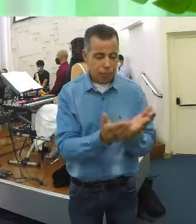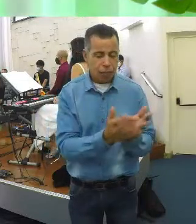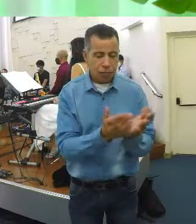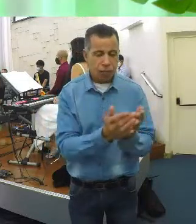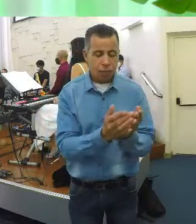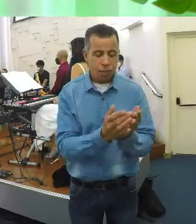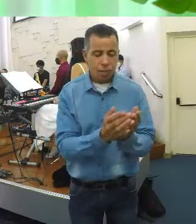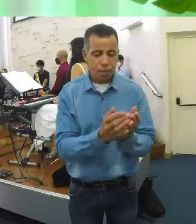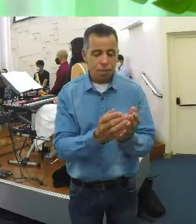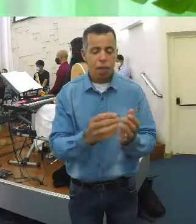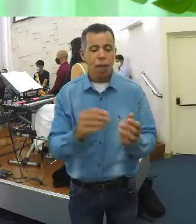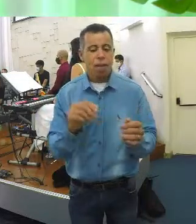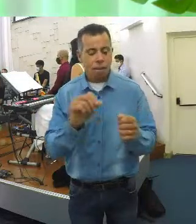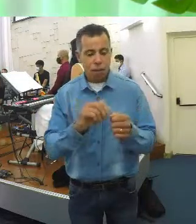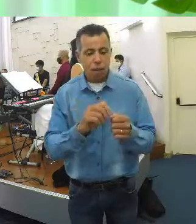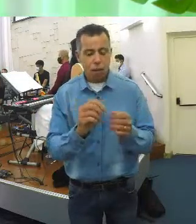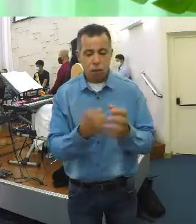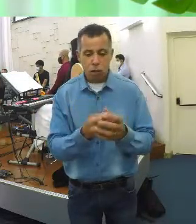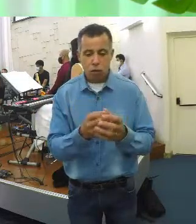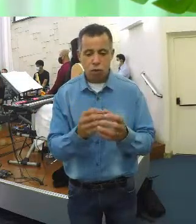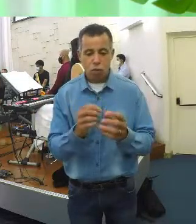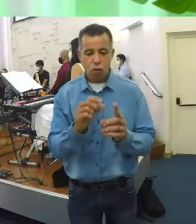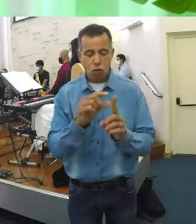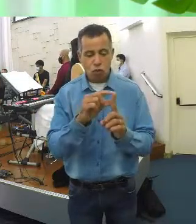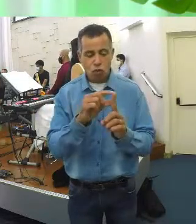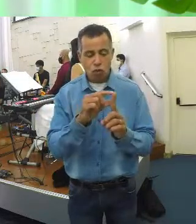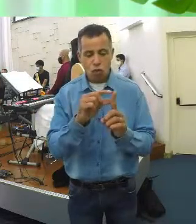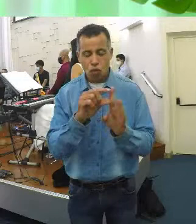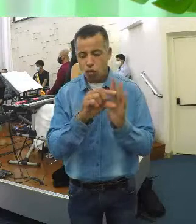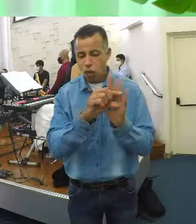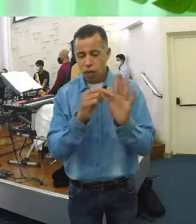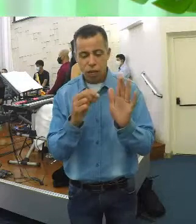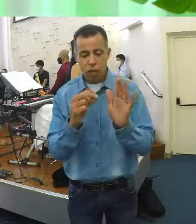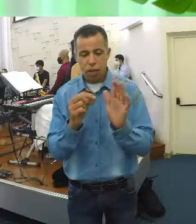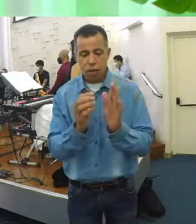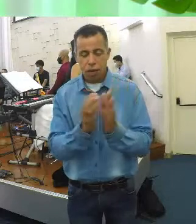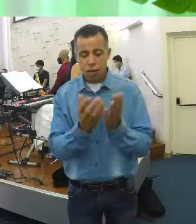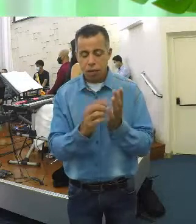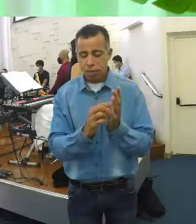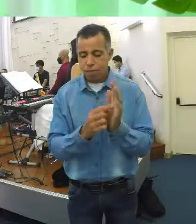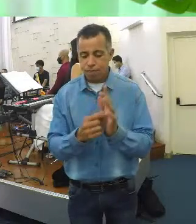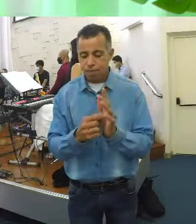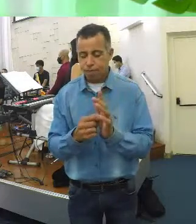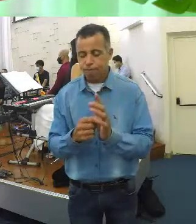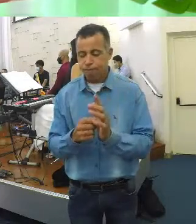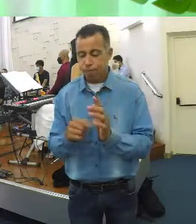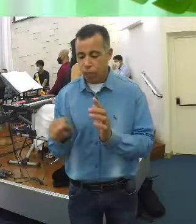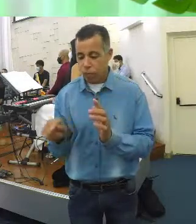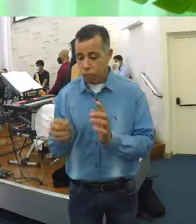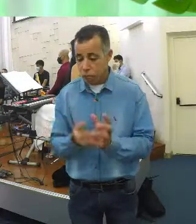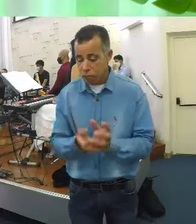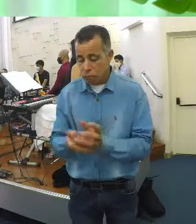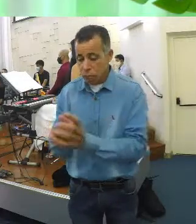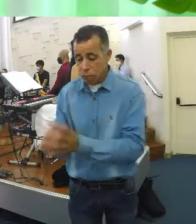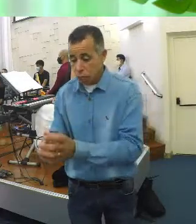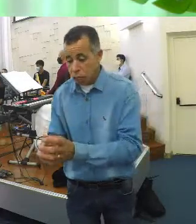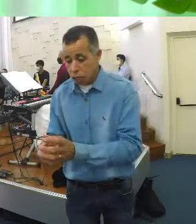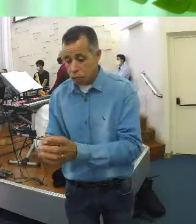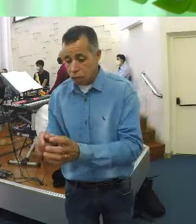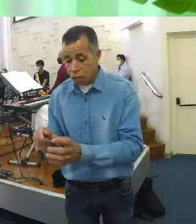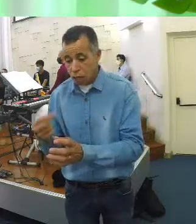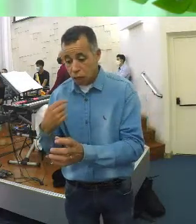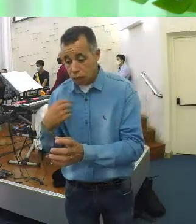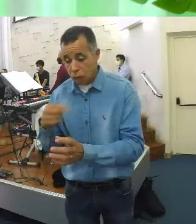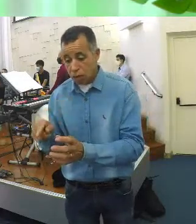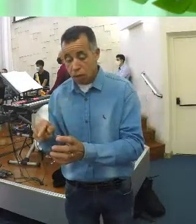versículo bíblico e entregou àquela mulher. E ela, espantada, disse: depois do que eu te dei, você me dá um presente tão